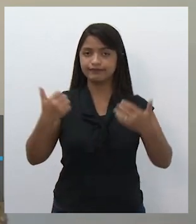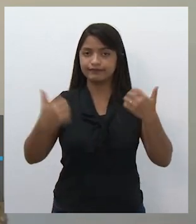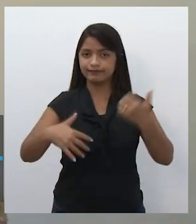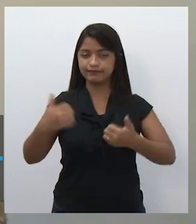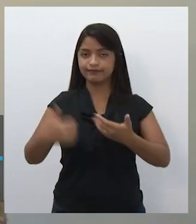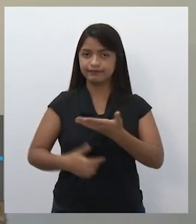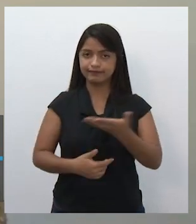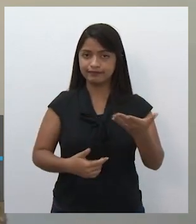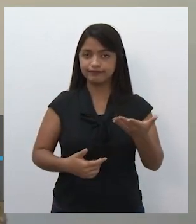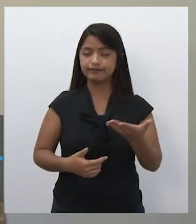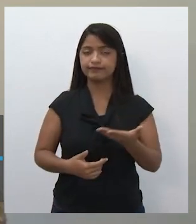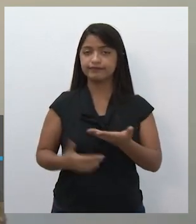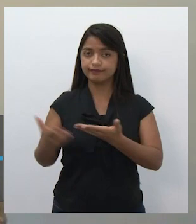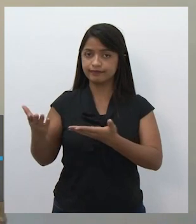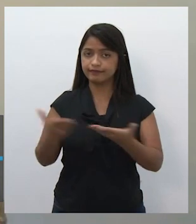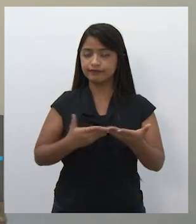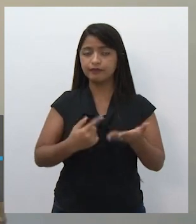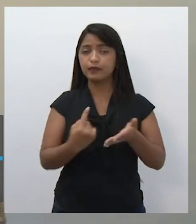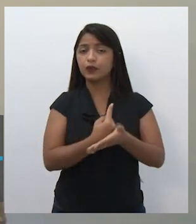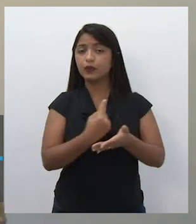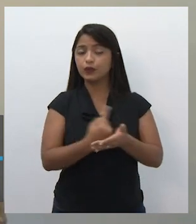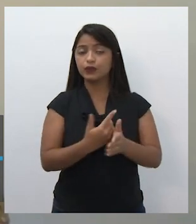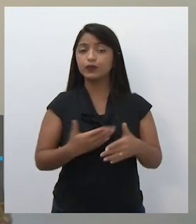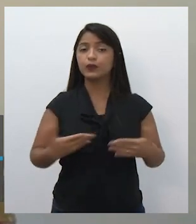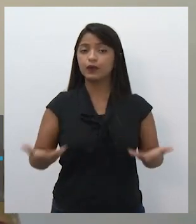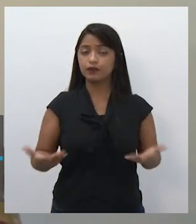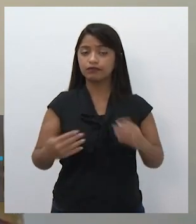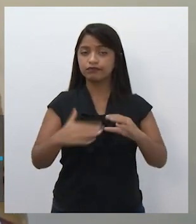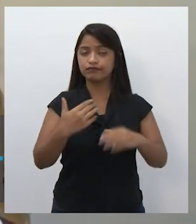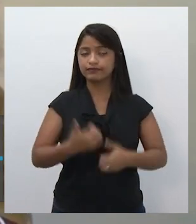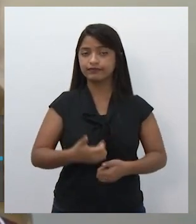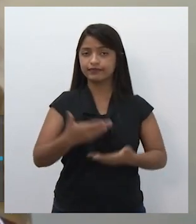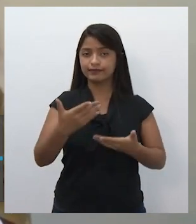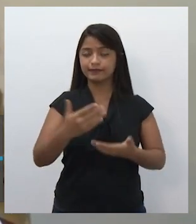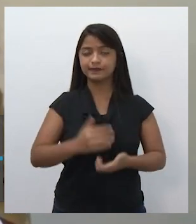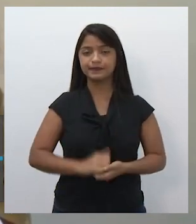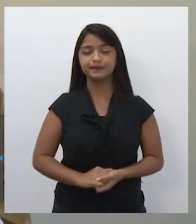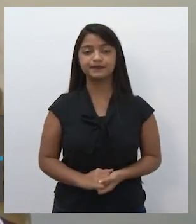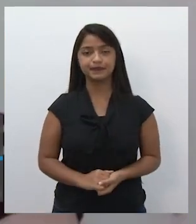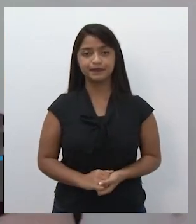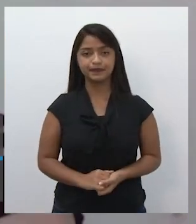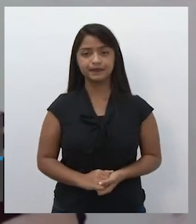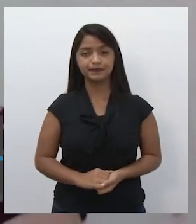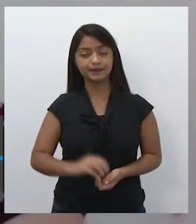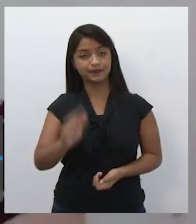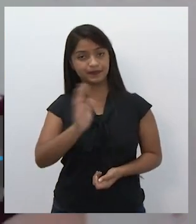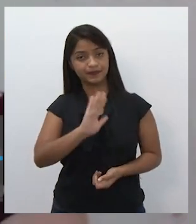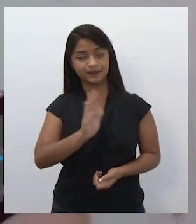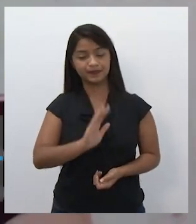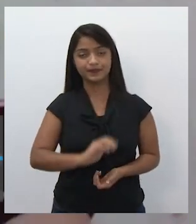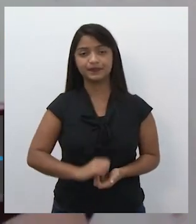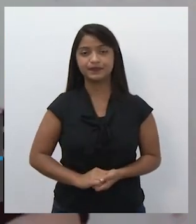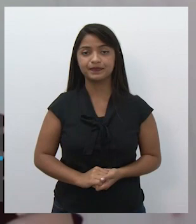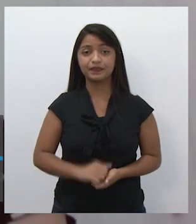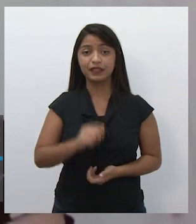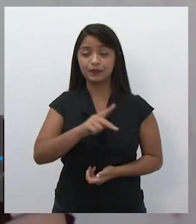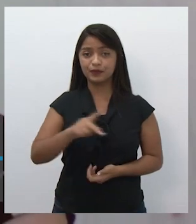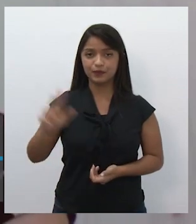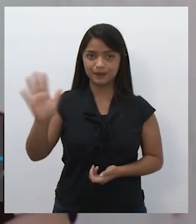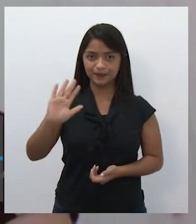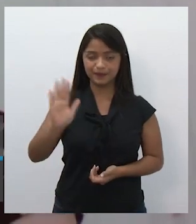quais são as perguntas que apareceram aí no nosso chat? Olá, Helena. Olá,